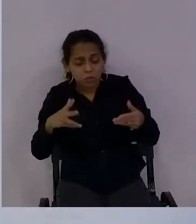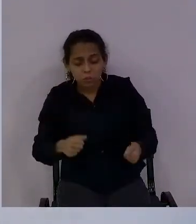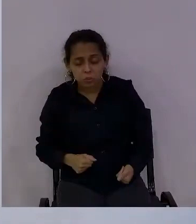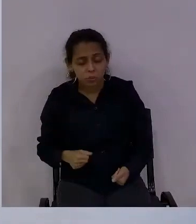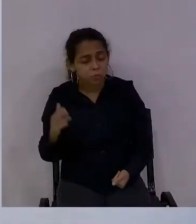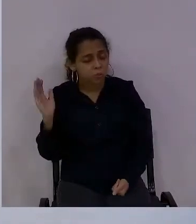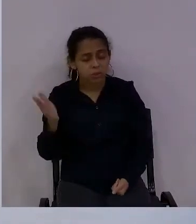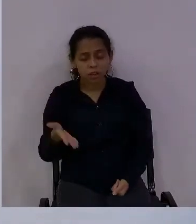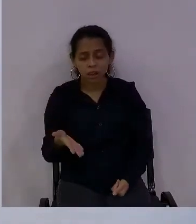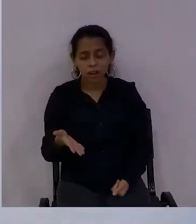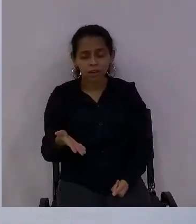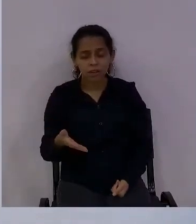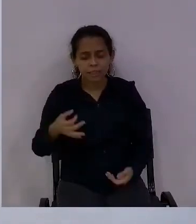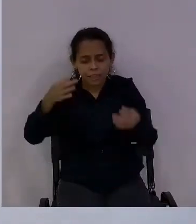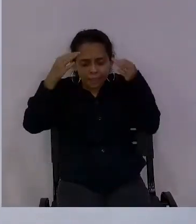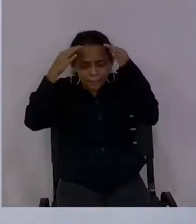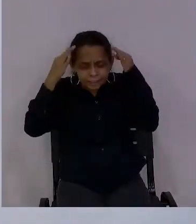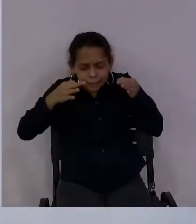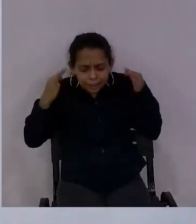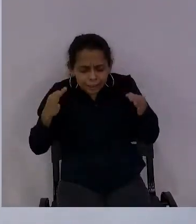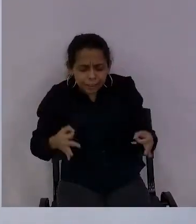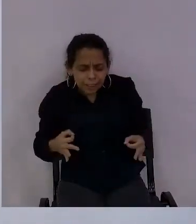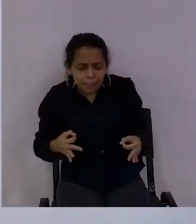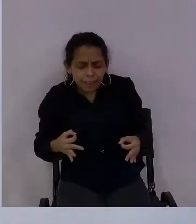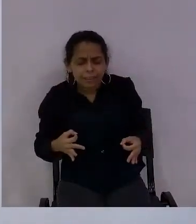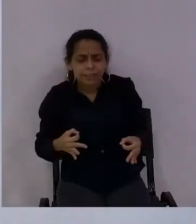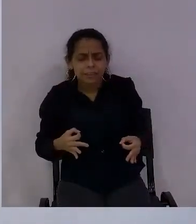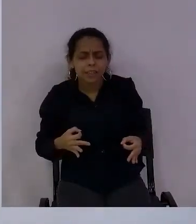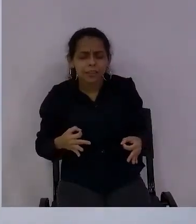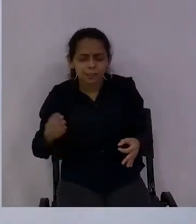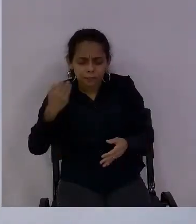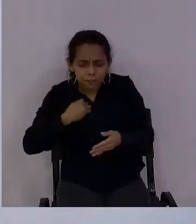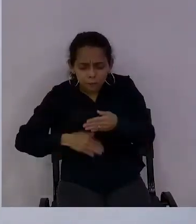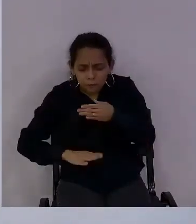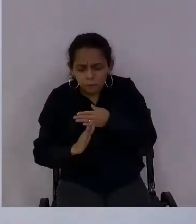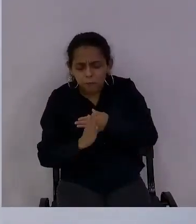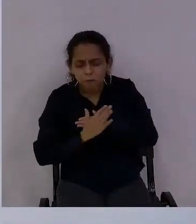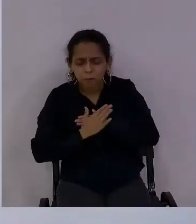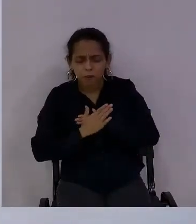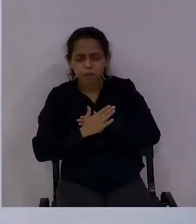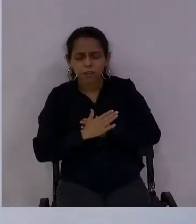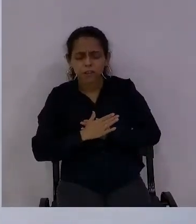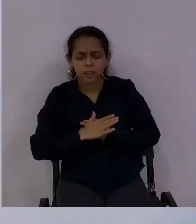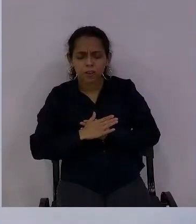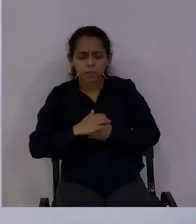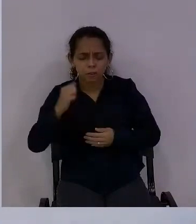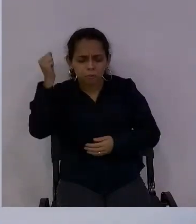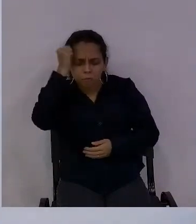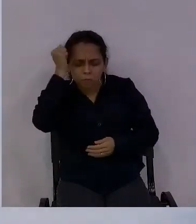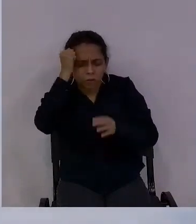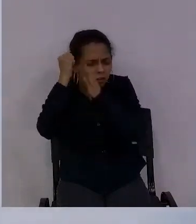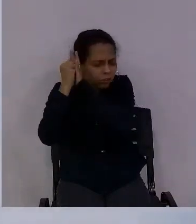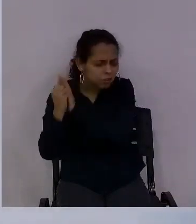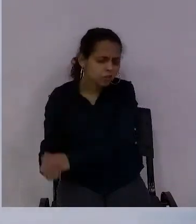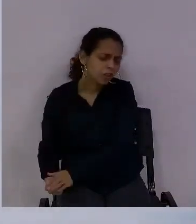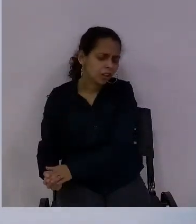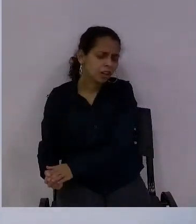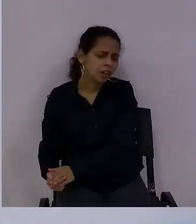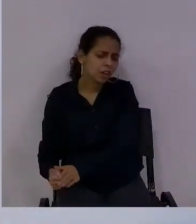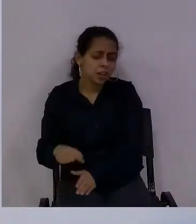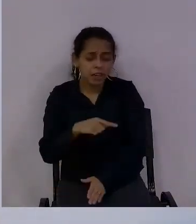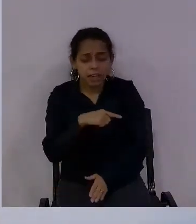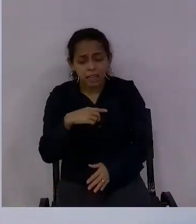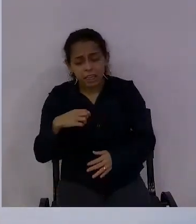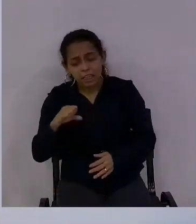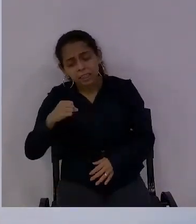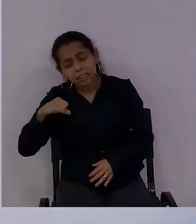Que esta certeza possa tirar dos nossos corações toda a culpa. E se há alguém aqui, ó Deus, sofrendo com a culpa do